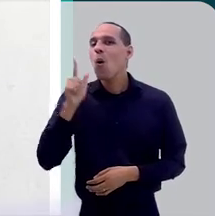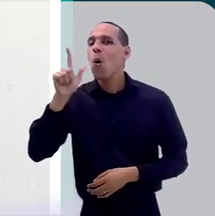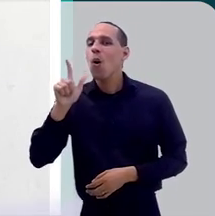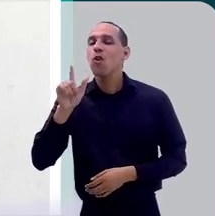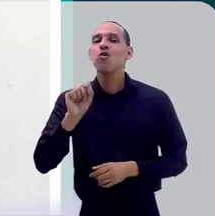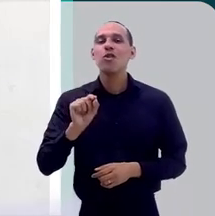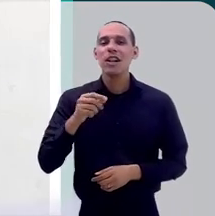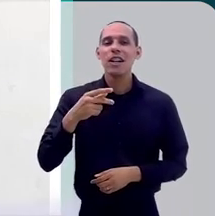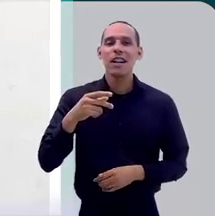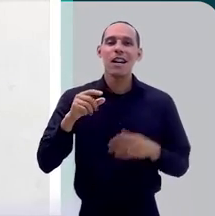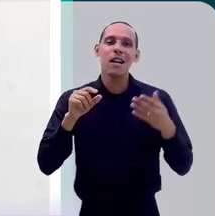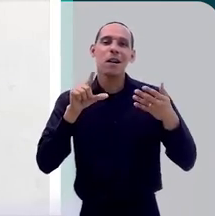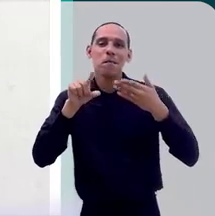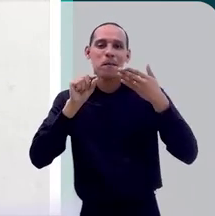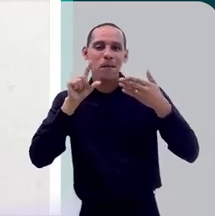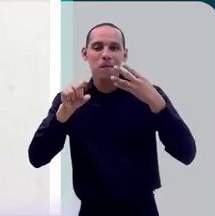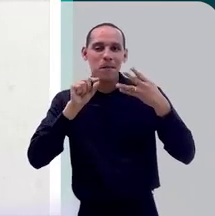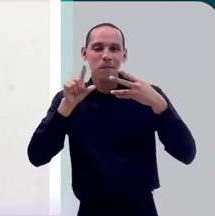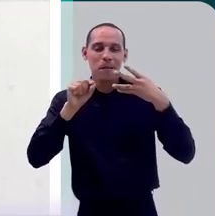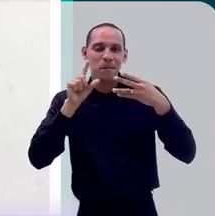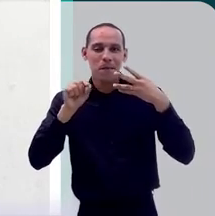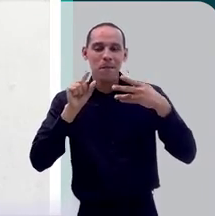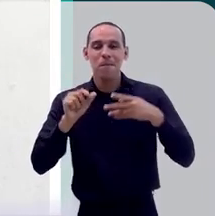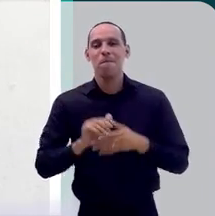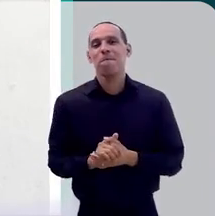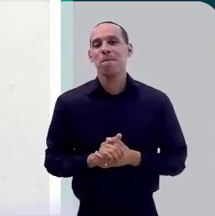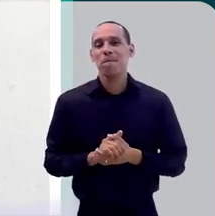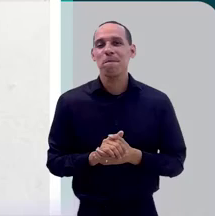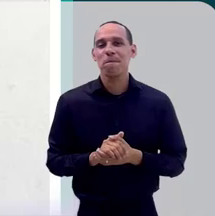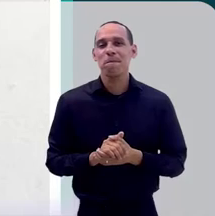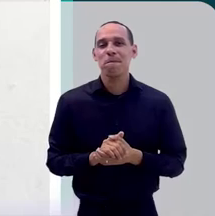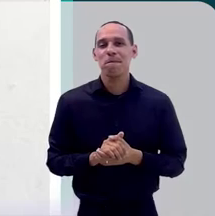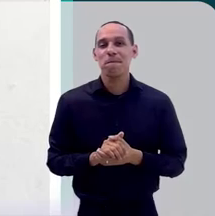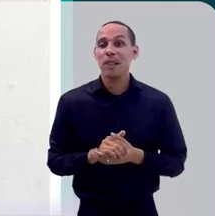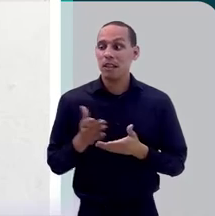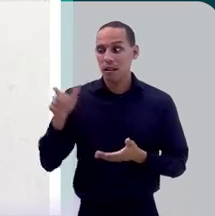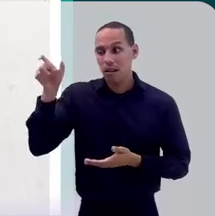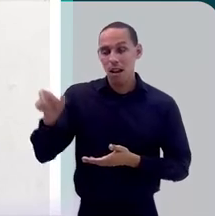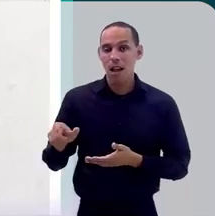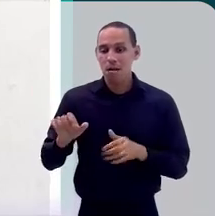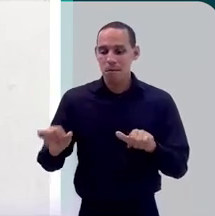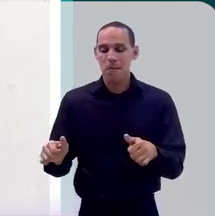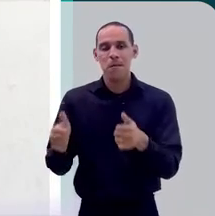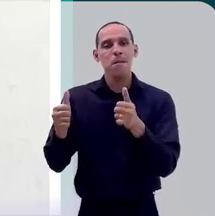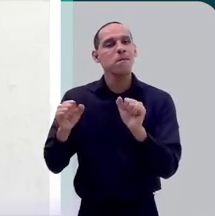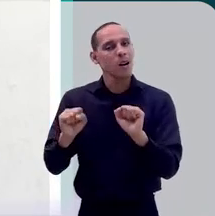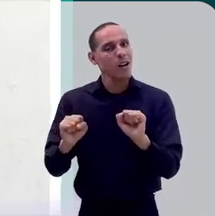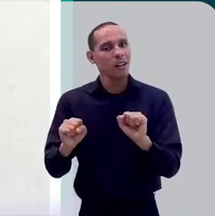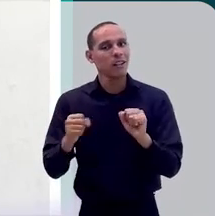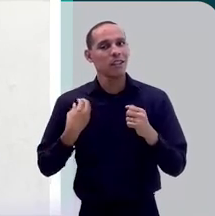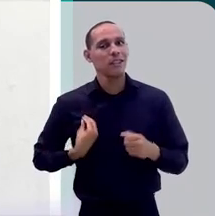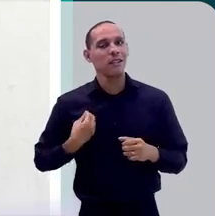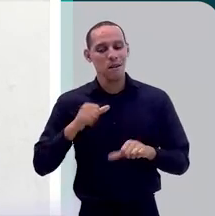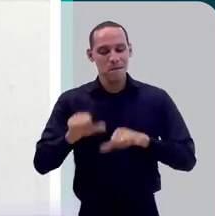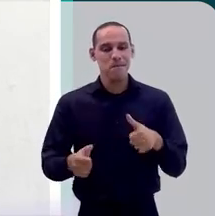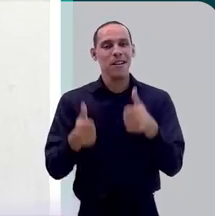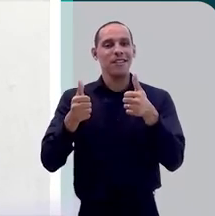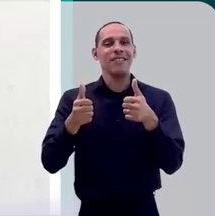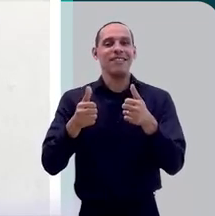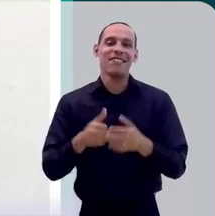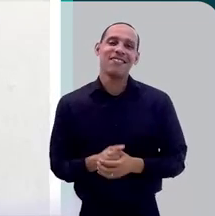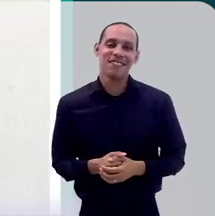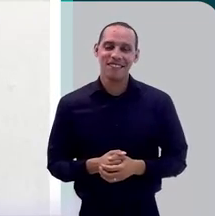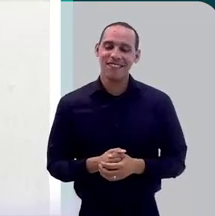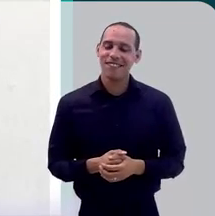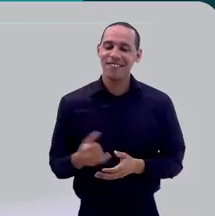são medicamentosos, como a psicoterapia. E a pessoa tem toda a chance de melhorar e voltar a ter sua vida